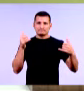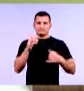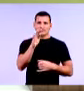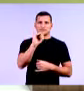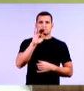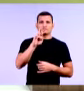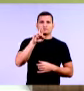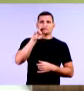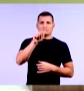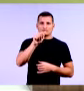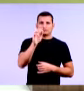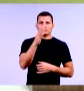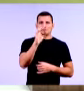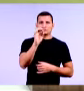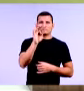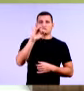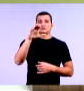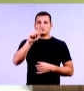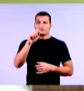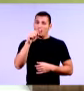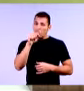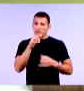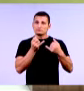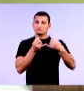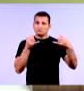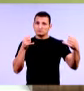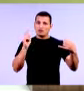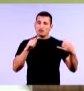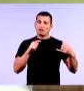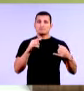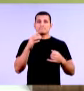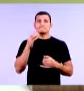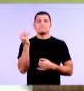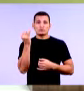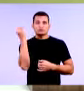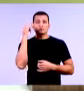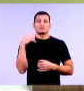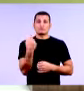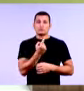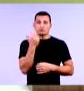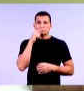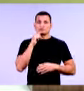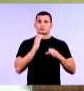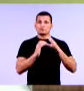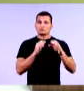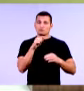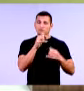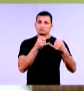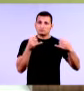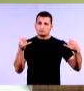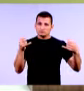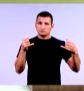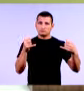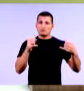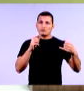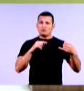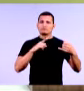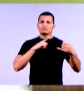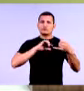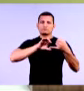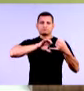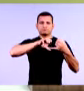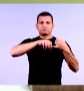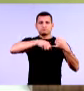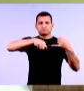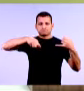e que esses cabos são fundamentais para que nós possamos ter essa comunicação, tanto que esses cabos eles são construídos com uma blindagem